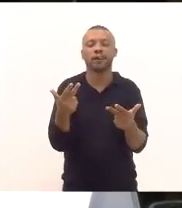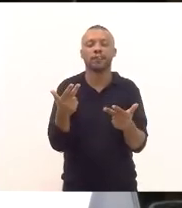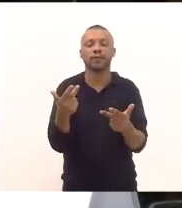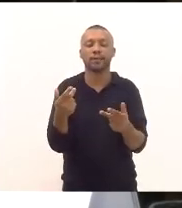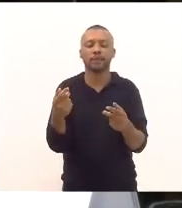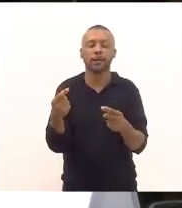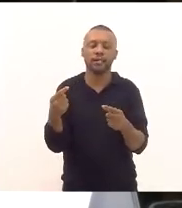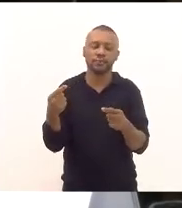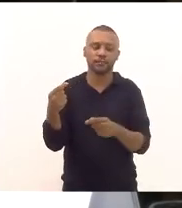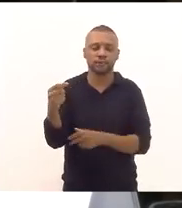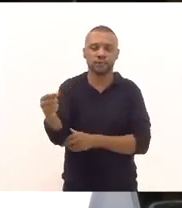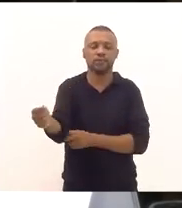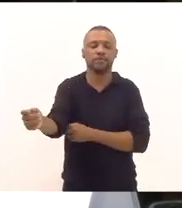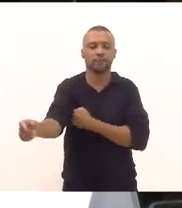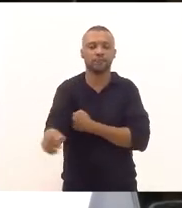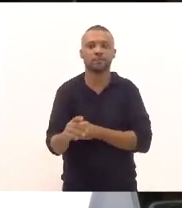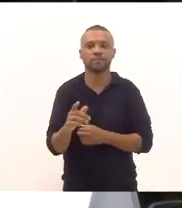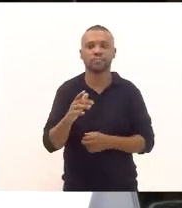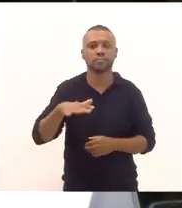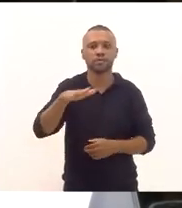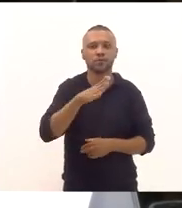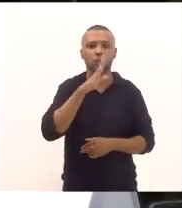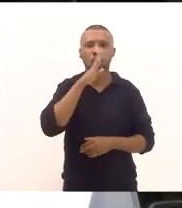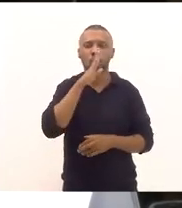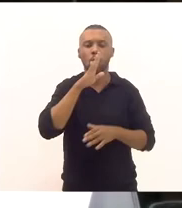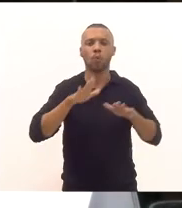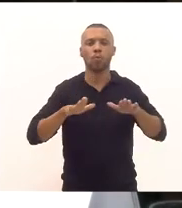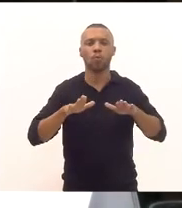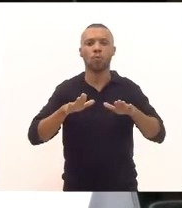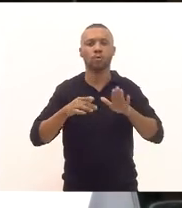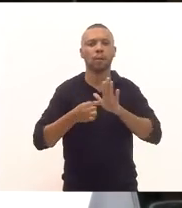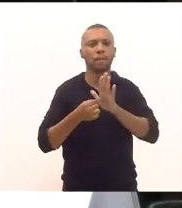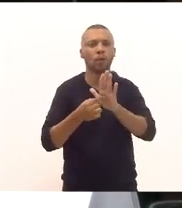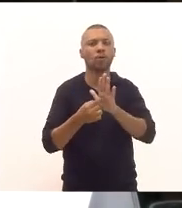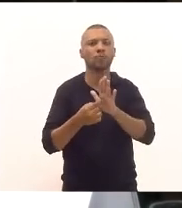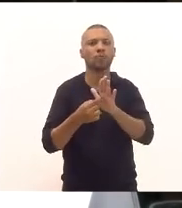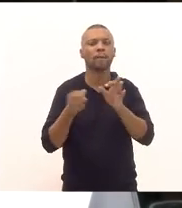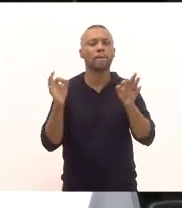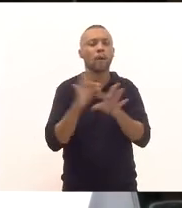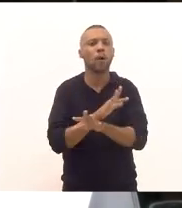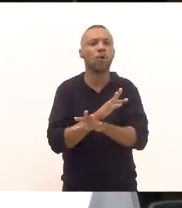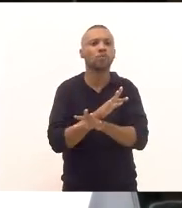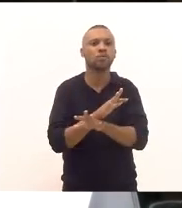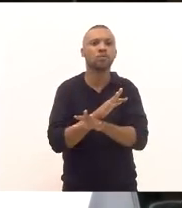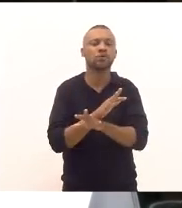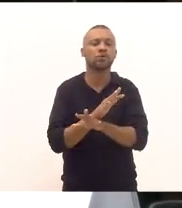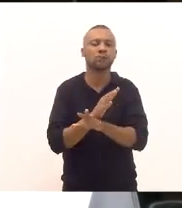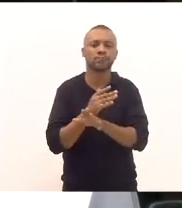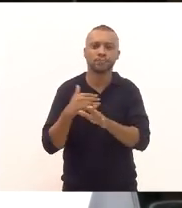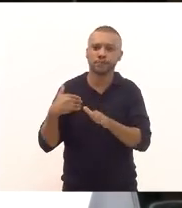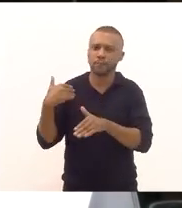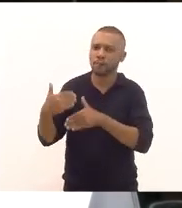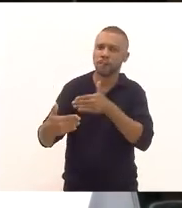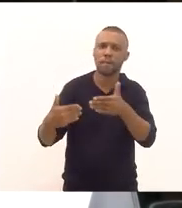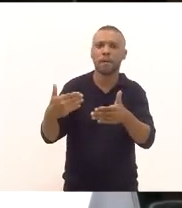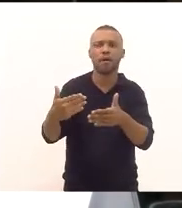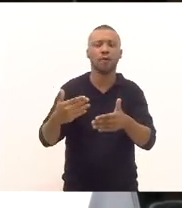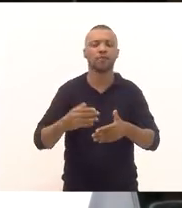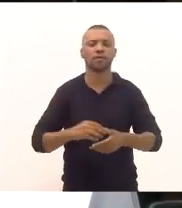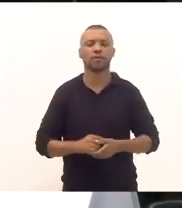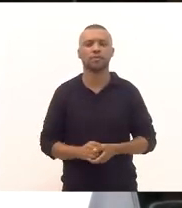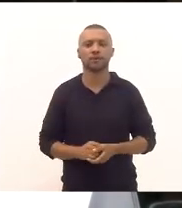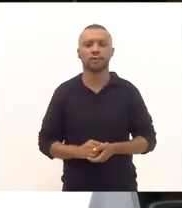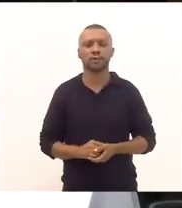então todas essas manifestações são muito importantes assim como estamos aqui hoje o tipos